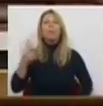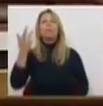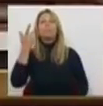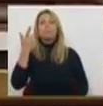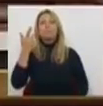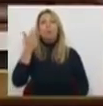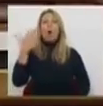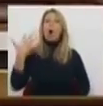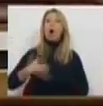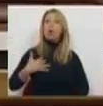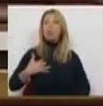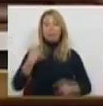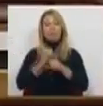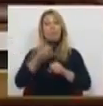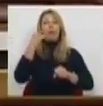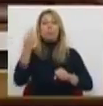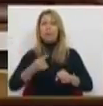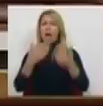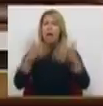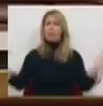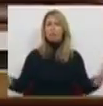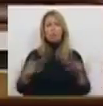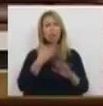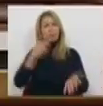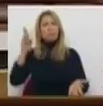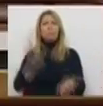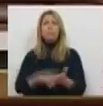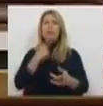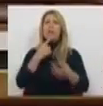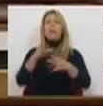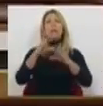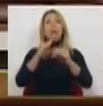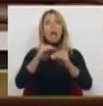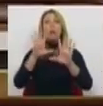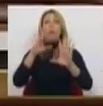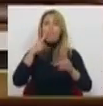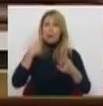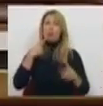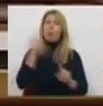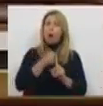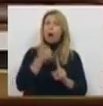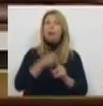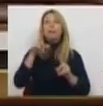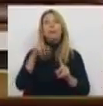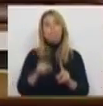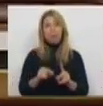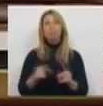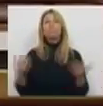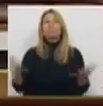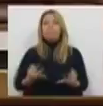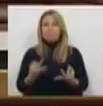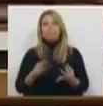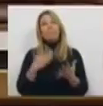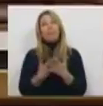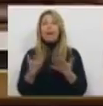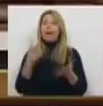especialidade, com abertura, com franqueza, com diálogo, mas com persistência também, conseguimos travar para chegar a este